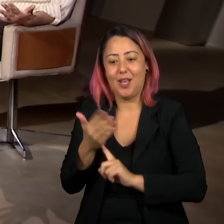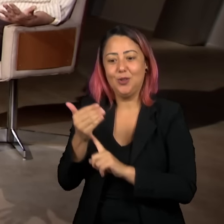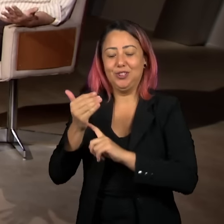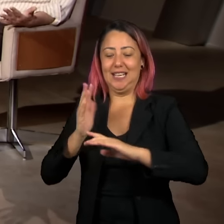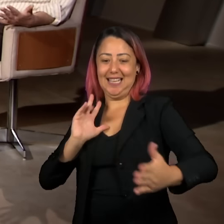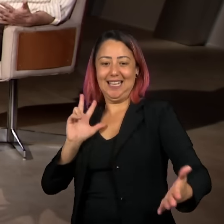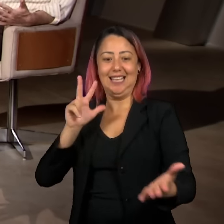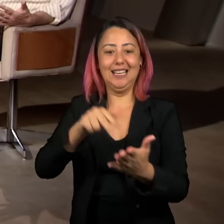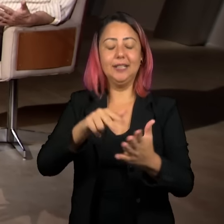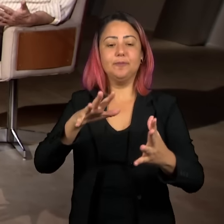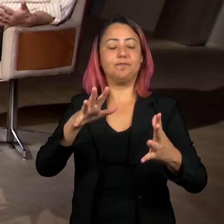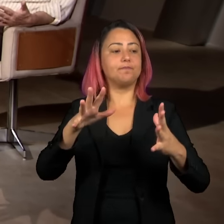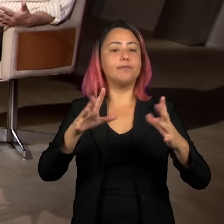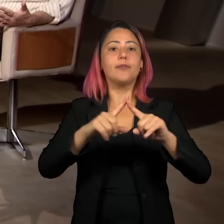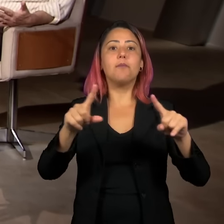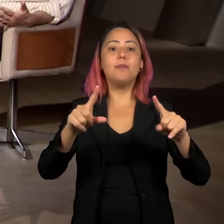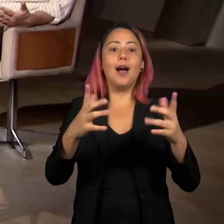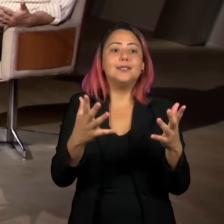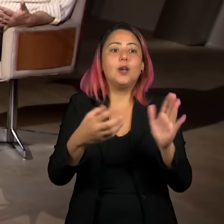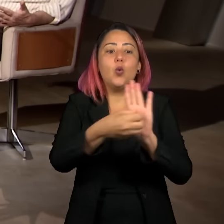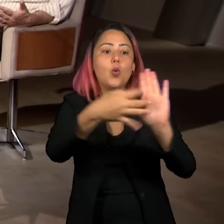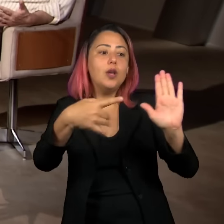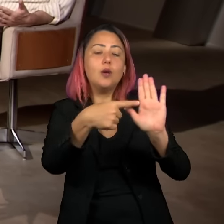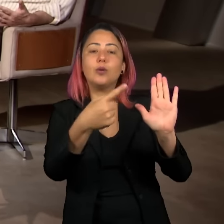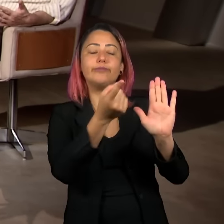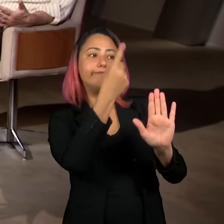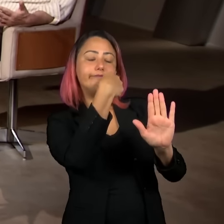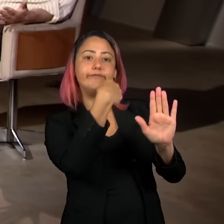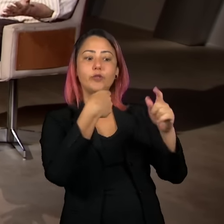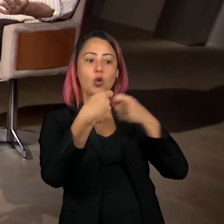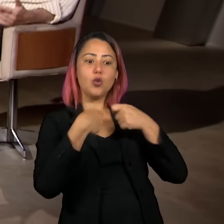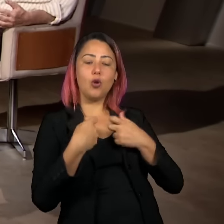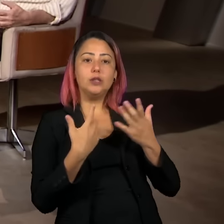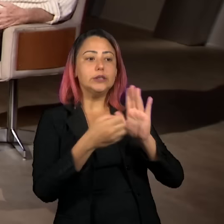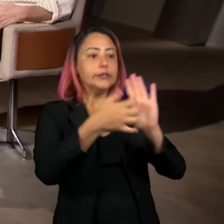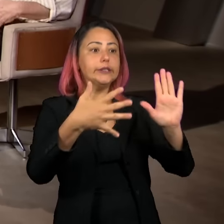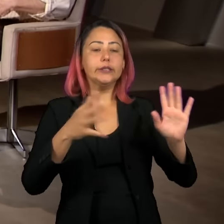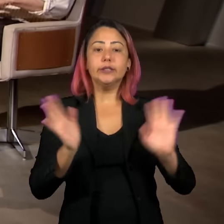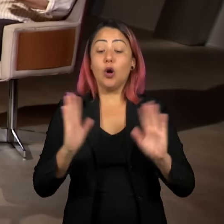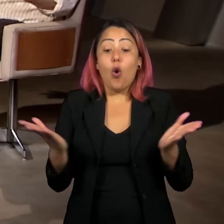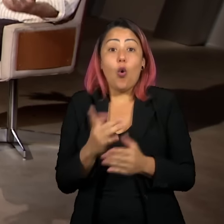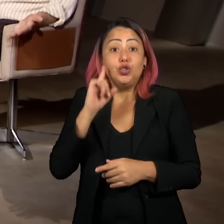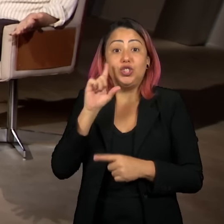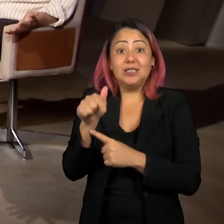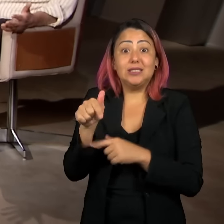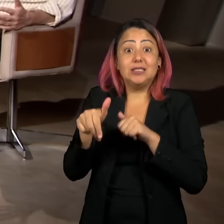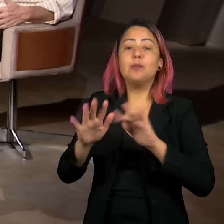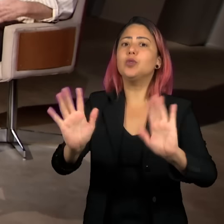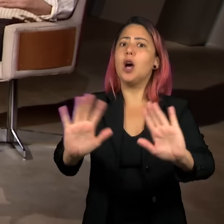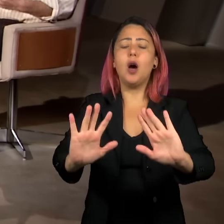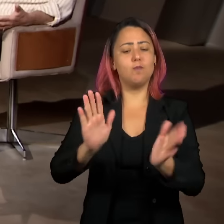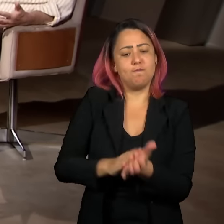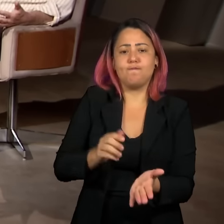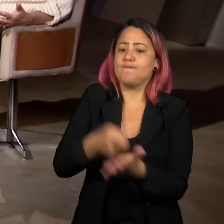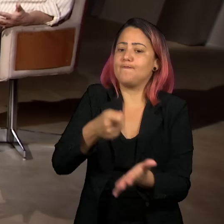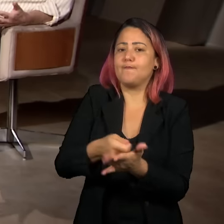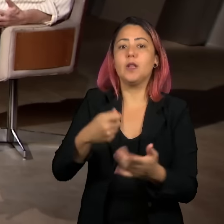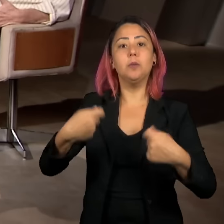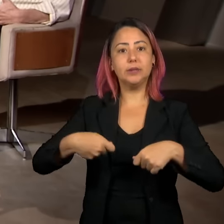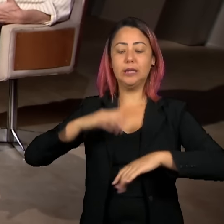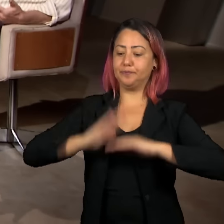tem que fazer a atividade do 7 de Setembro E aí para tudo para fazer atividade